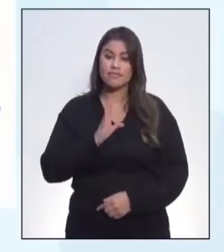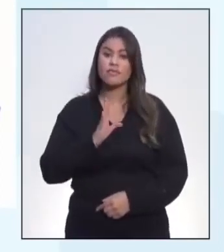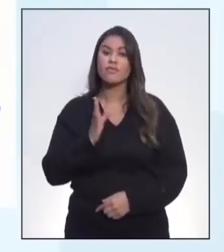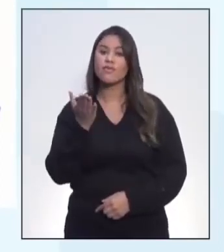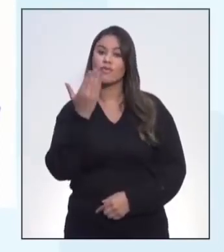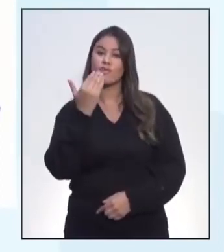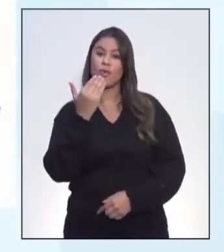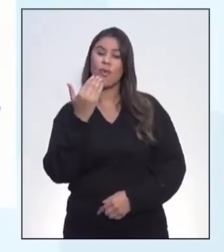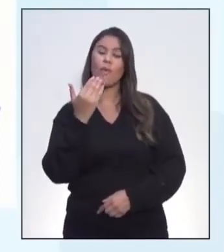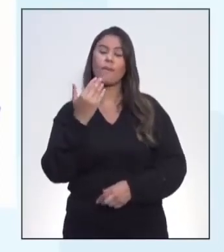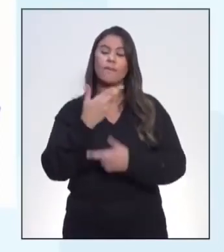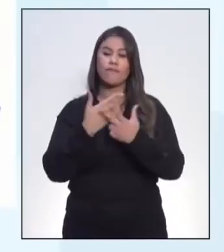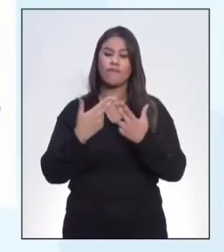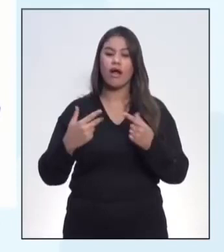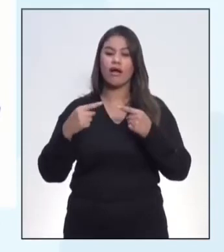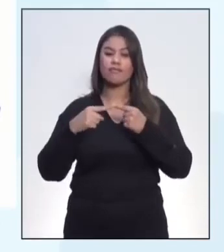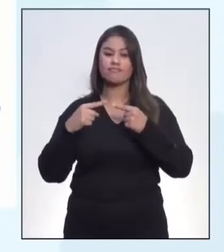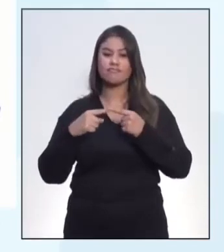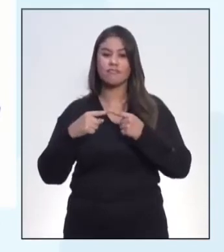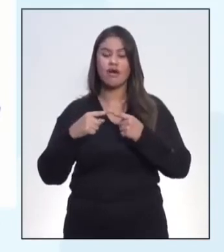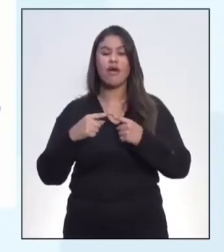per capita, lá em